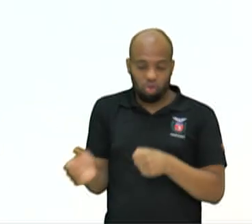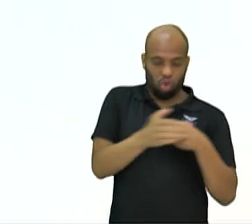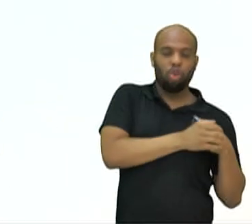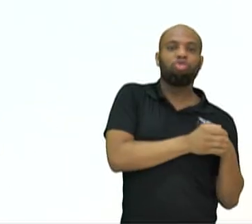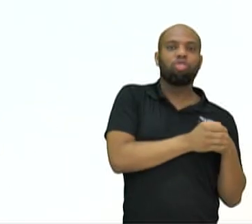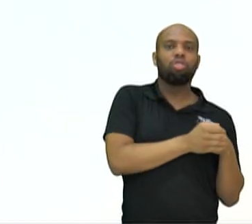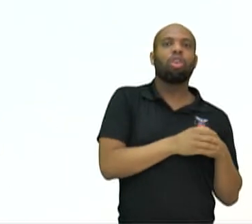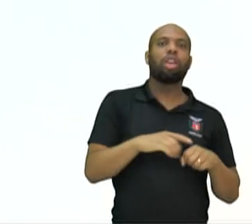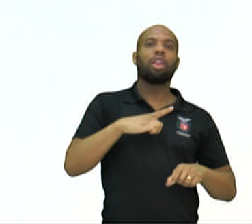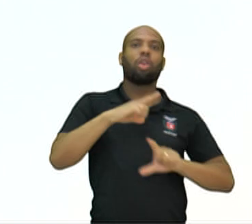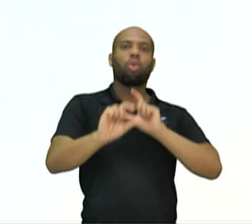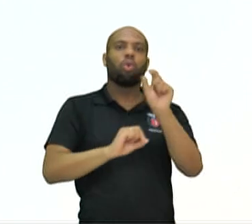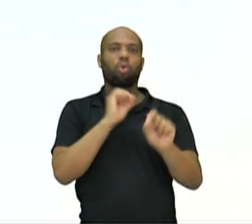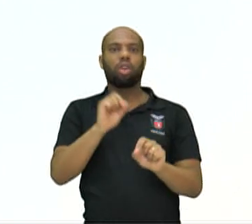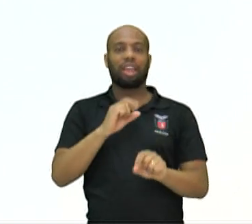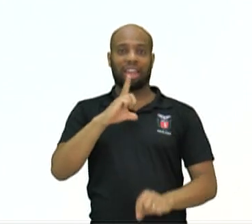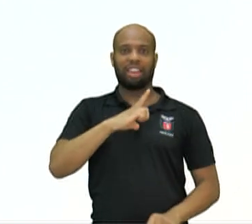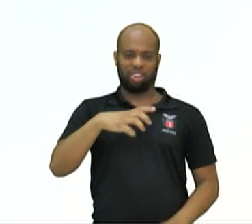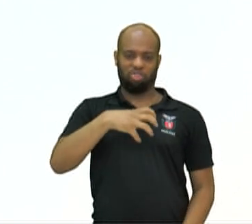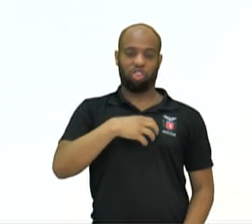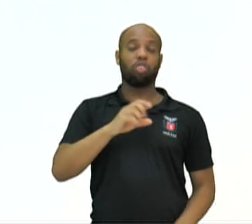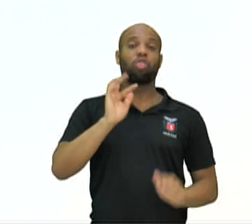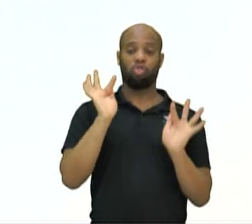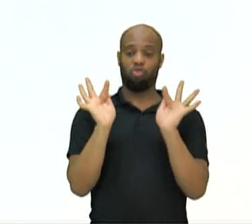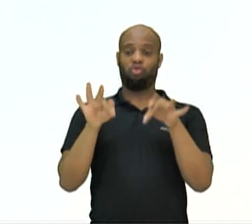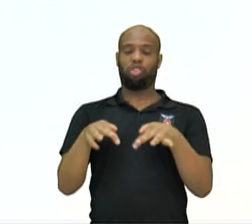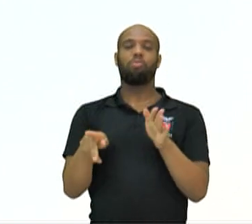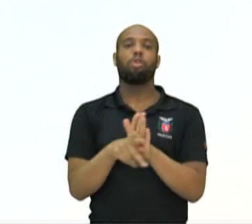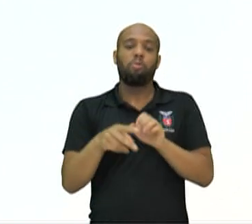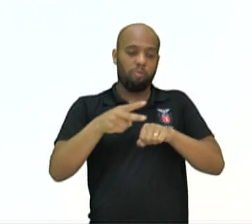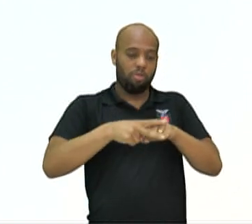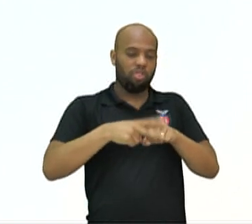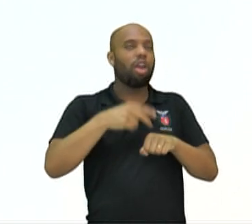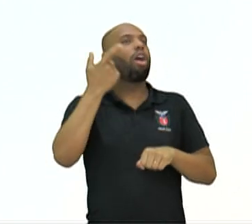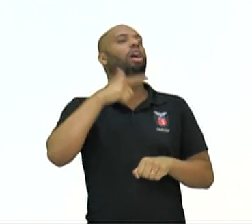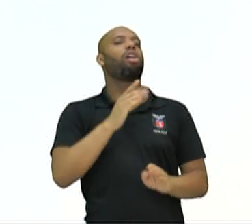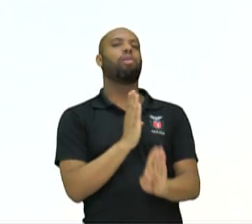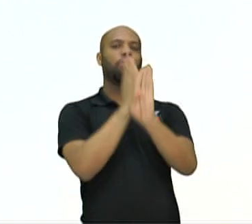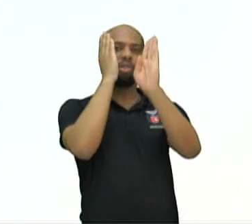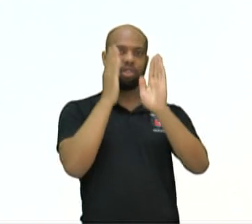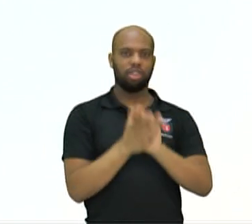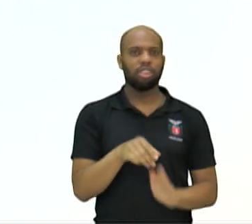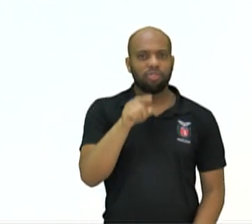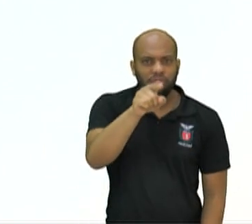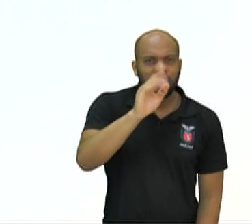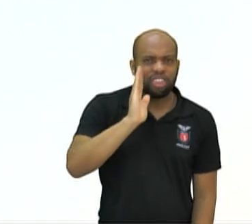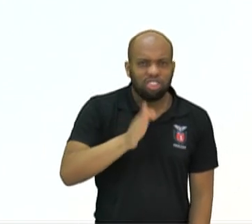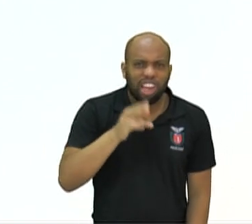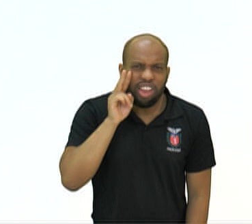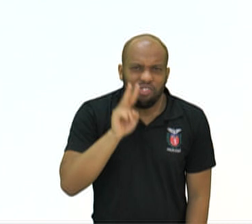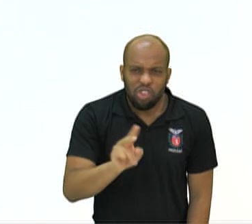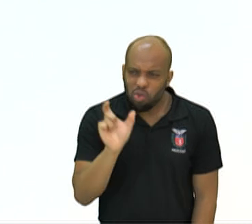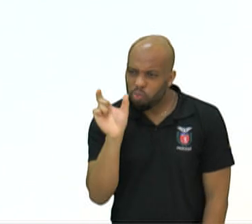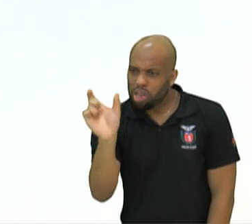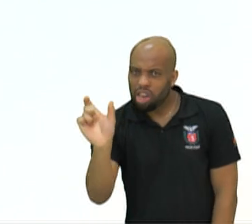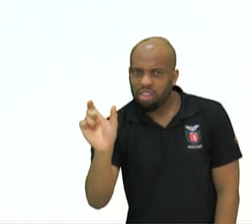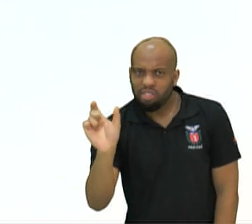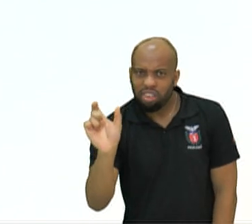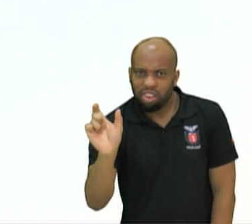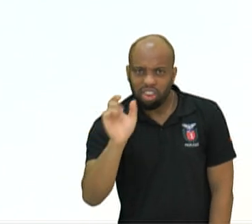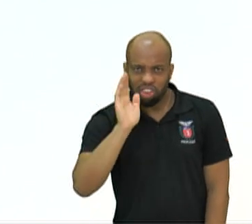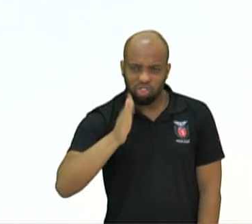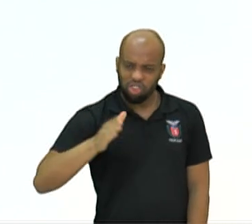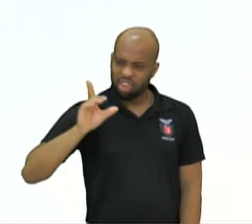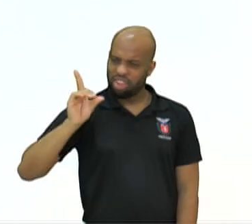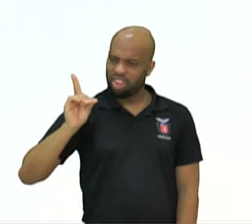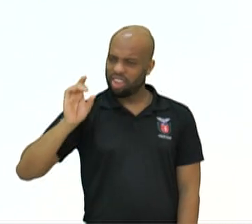identificado pela terminação do verbo. Vocês já ouviram falar sobre isso,